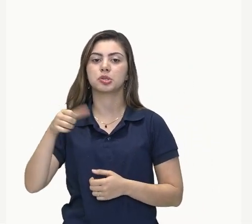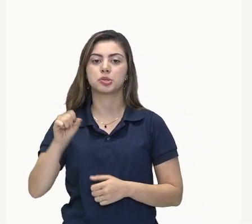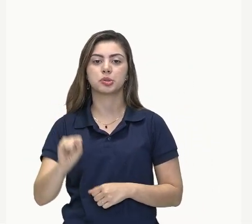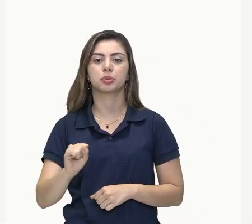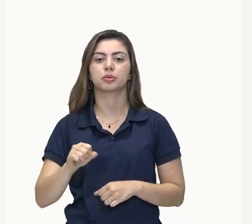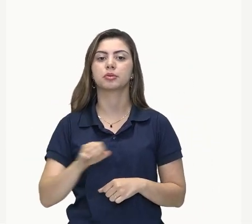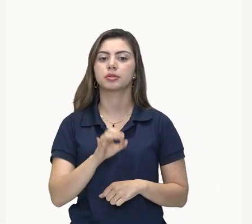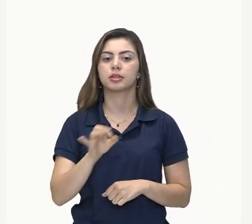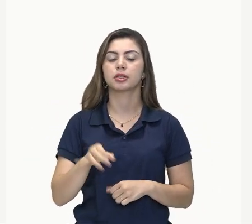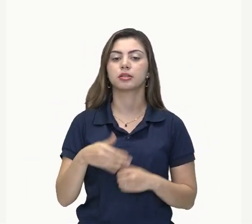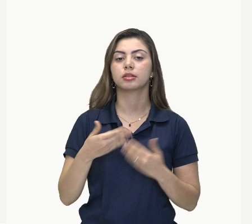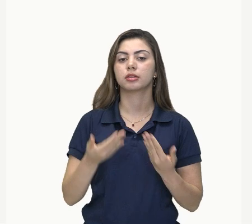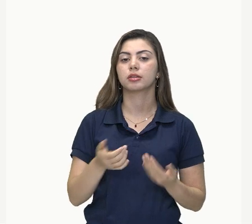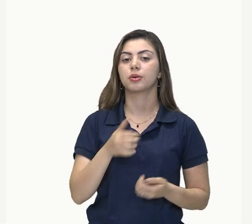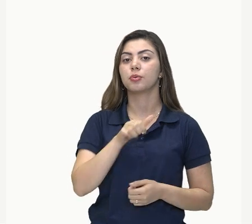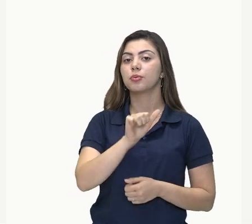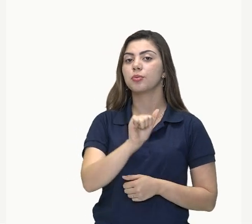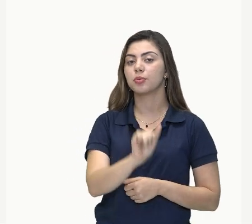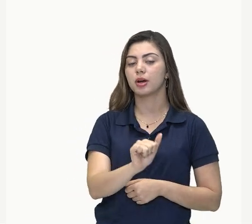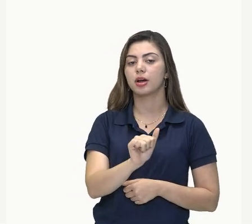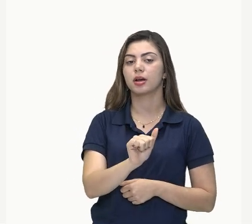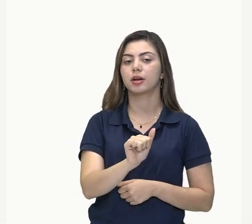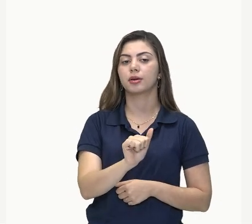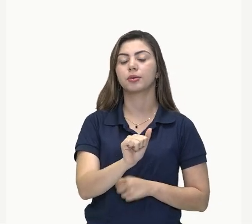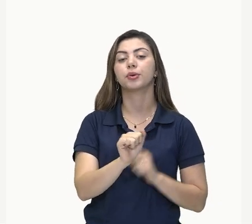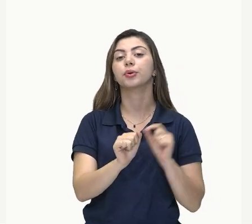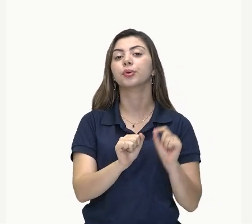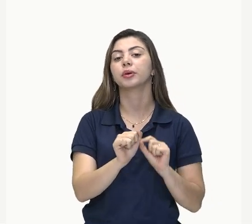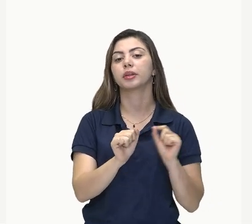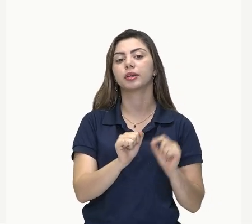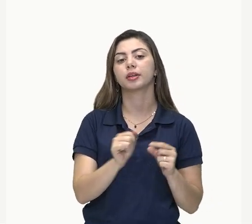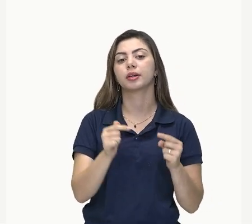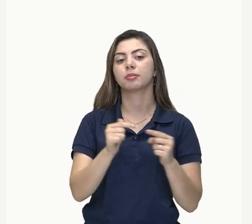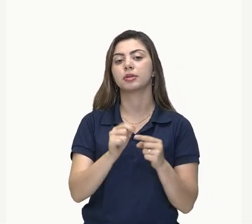A, o A é justamente o